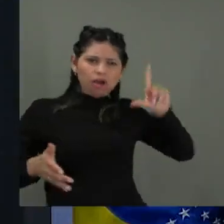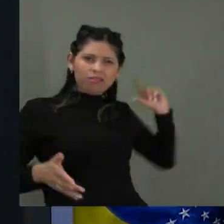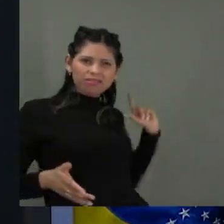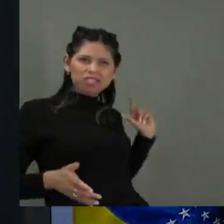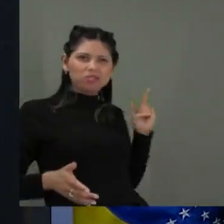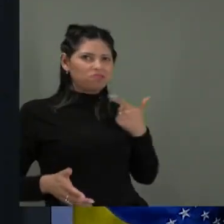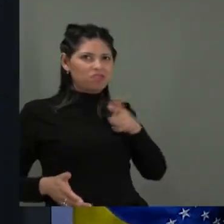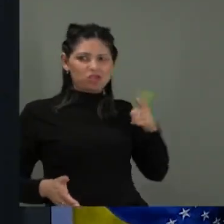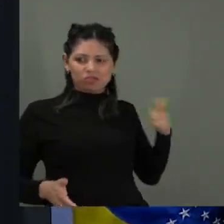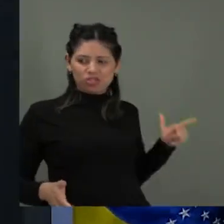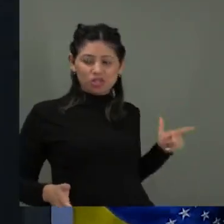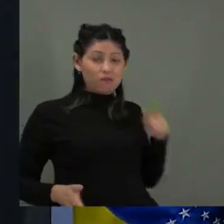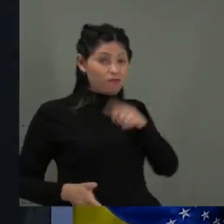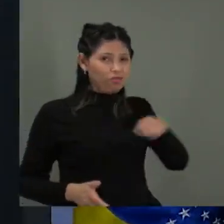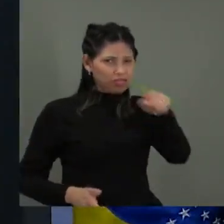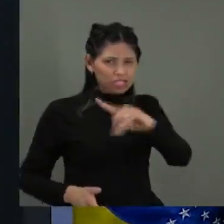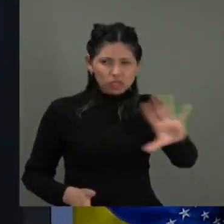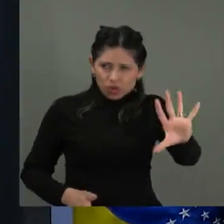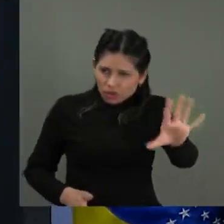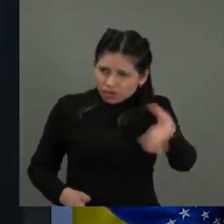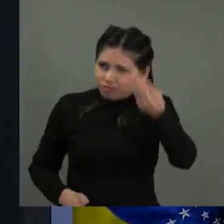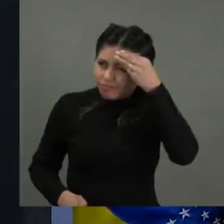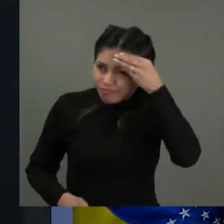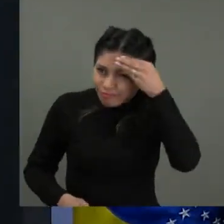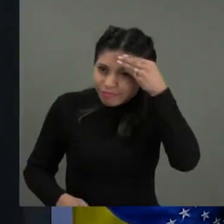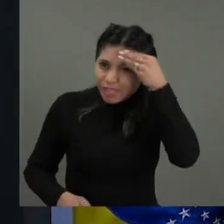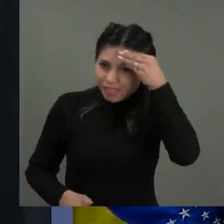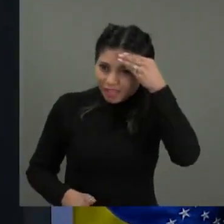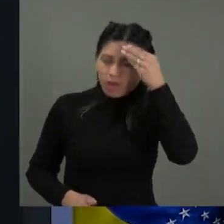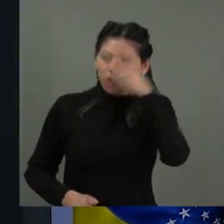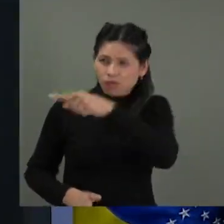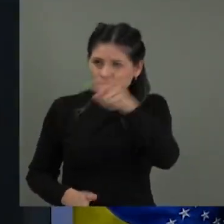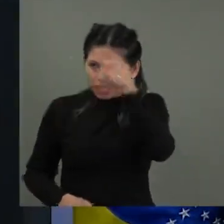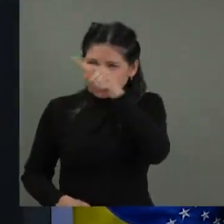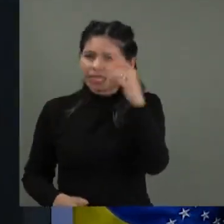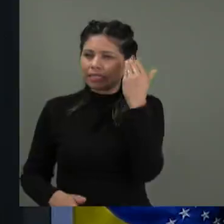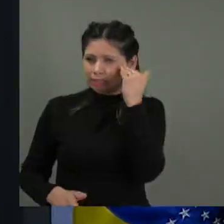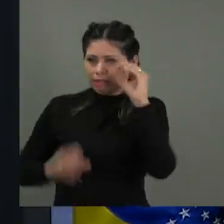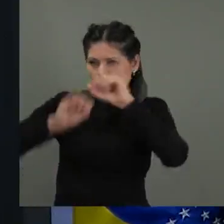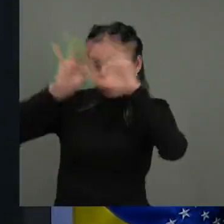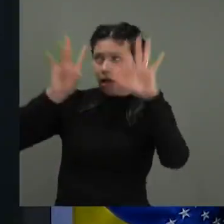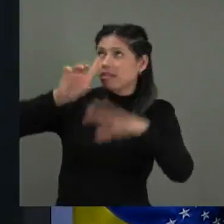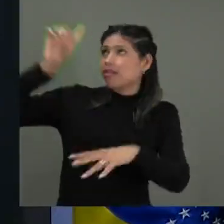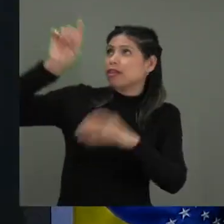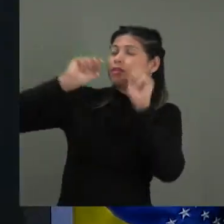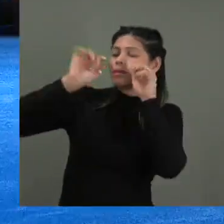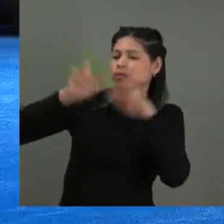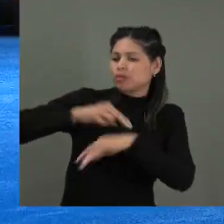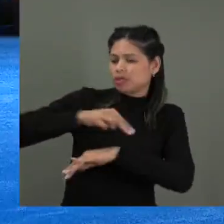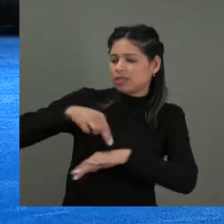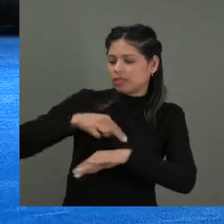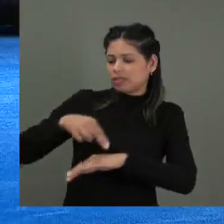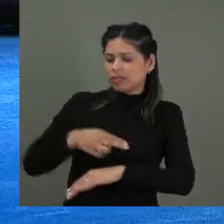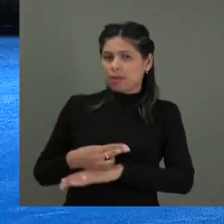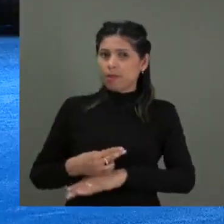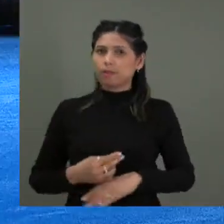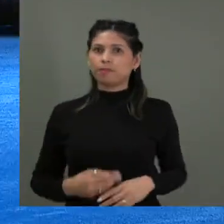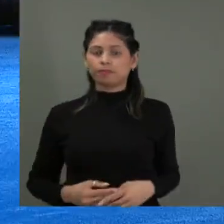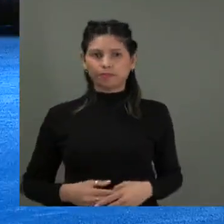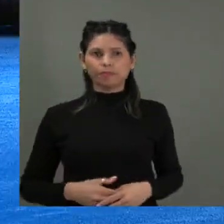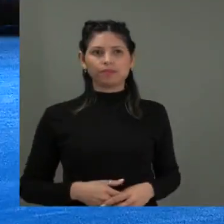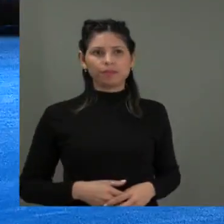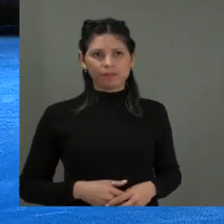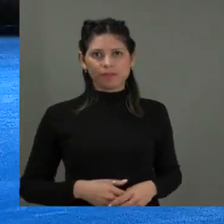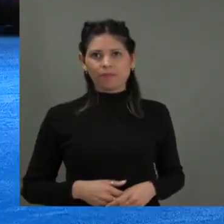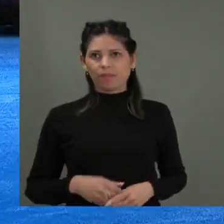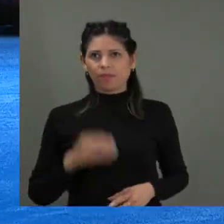entender? Liguem os fios, tirem suas próprias conclusões. Deus abençoe a nossa nação. Muito obrigado. Obrigado,